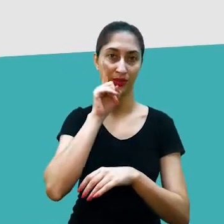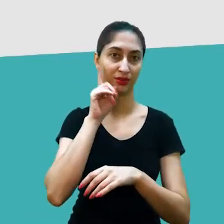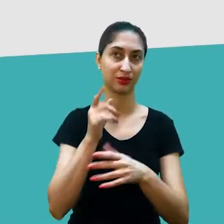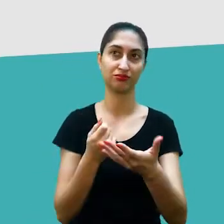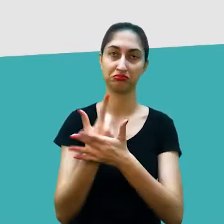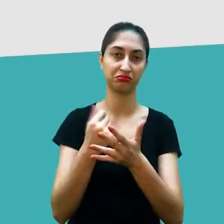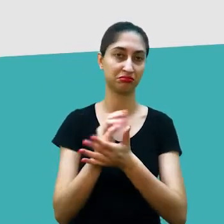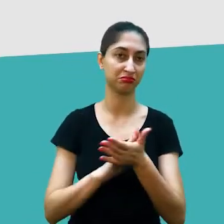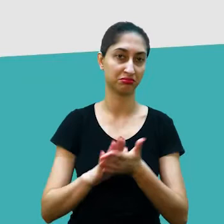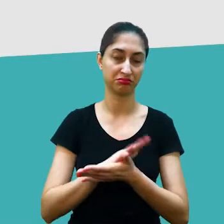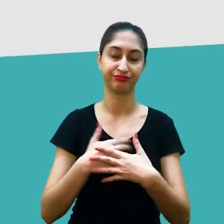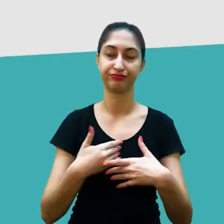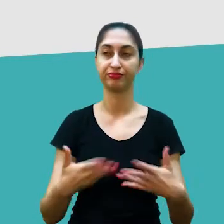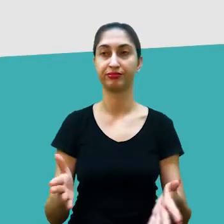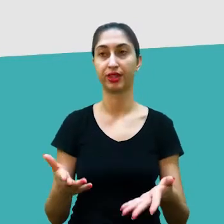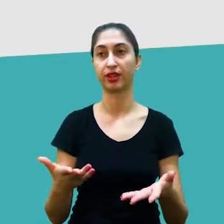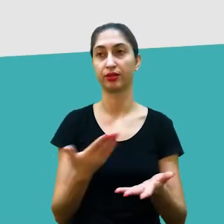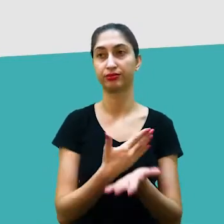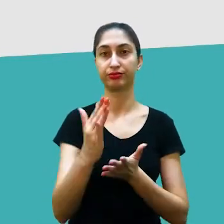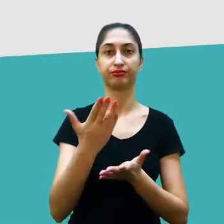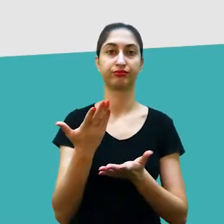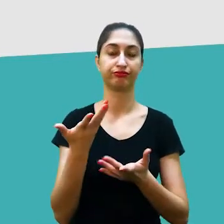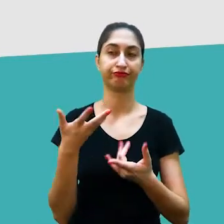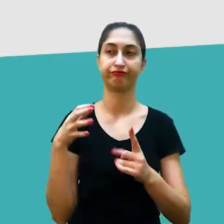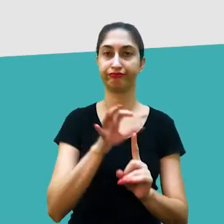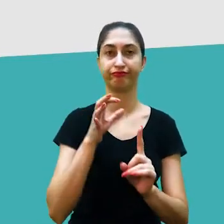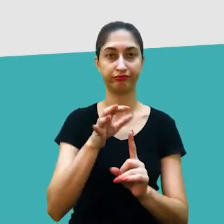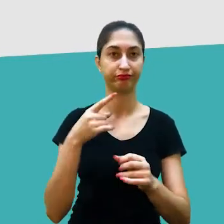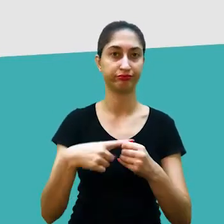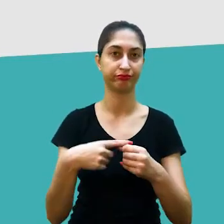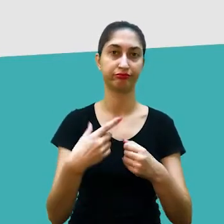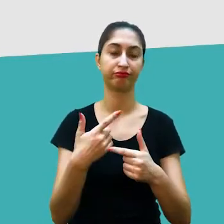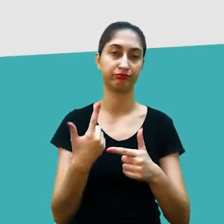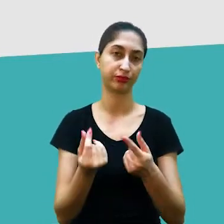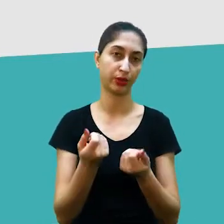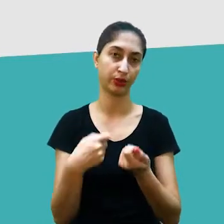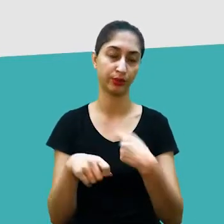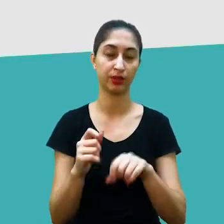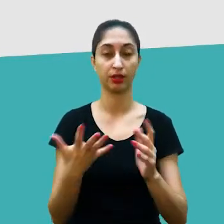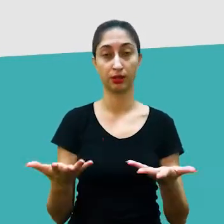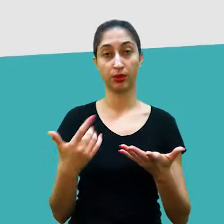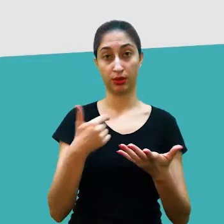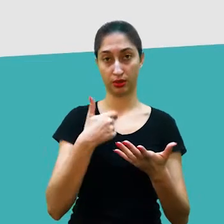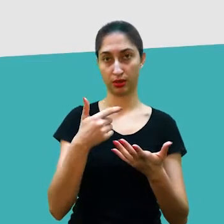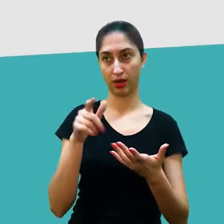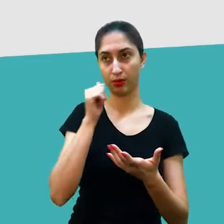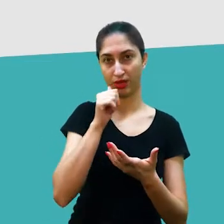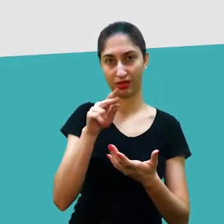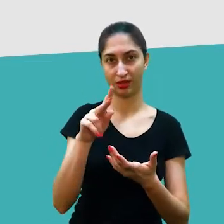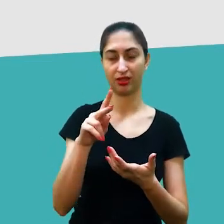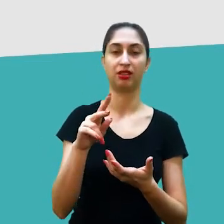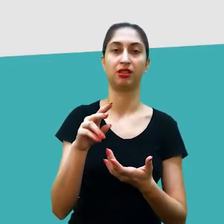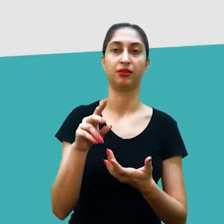os materiais. E a partir daí, naquele ponto, a superintendente Ilse Guimarães teve